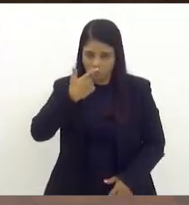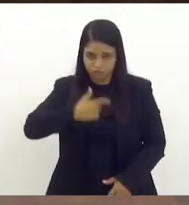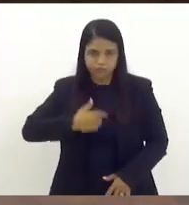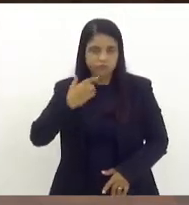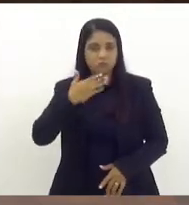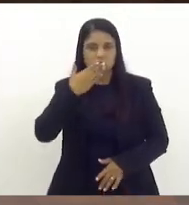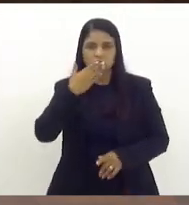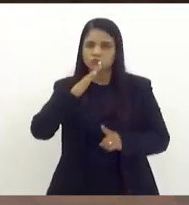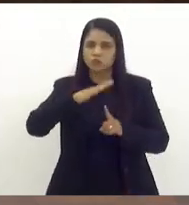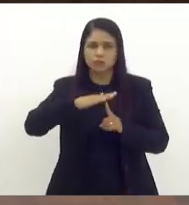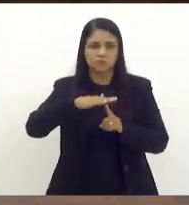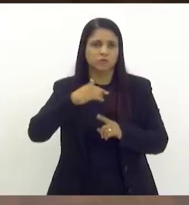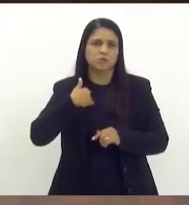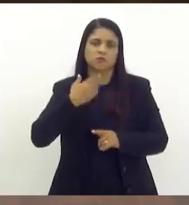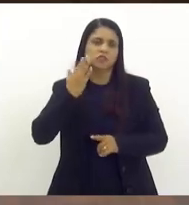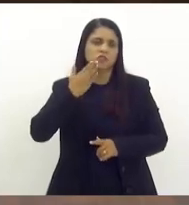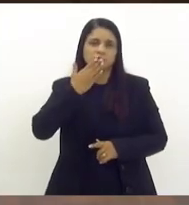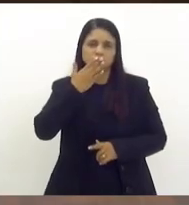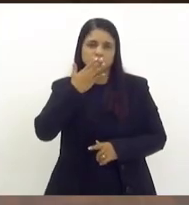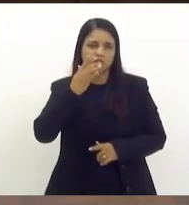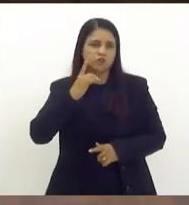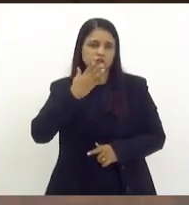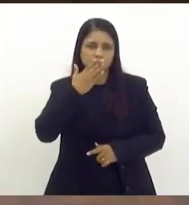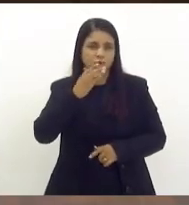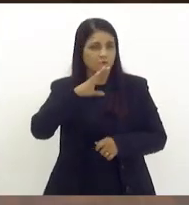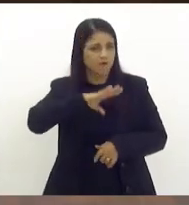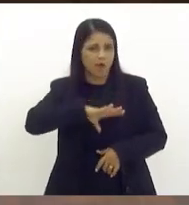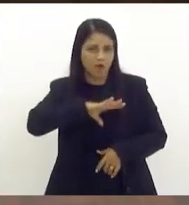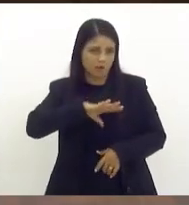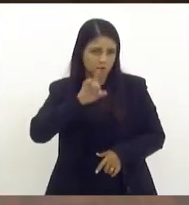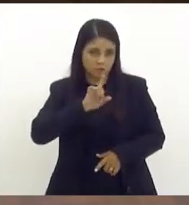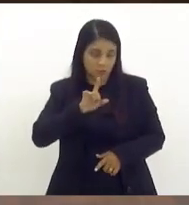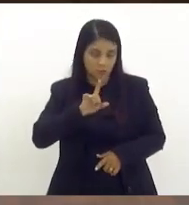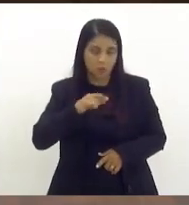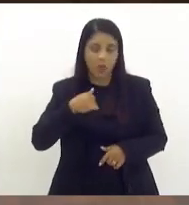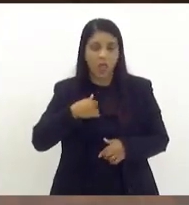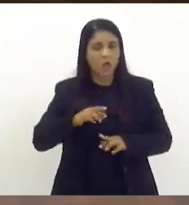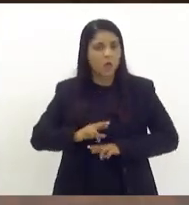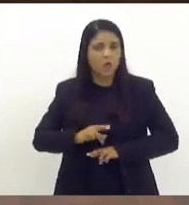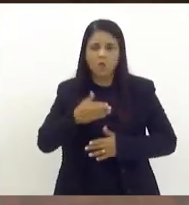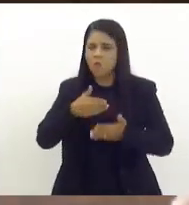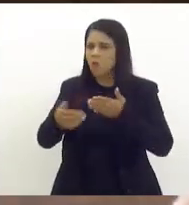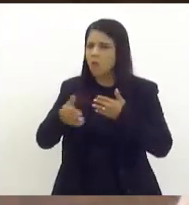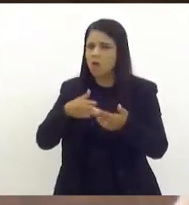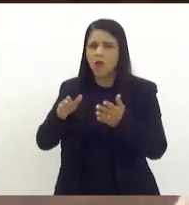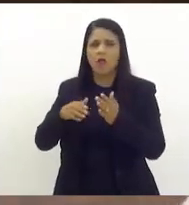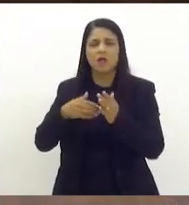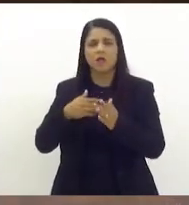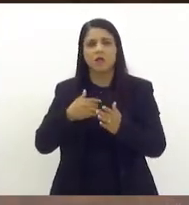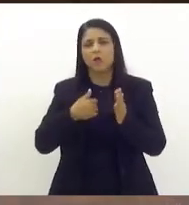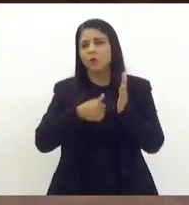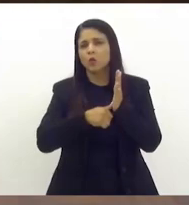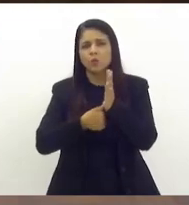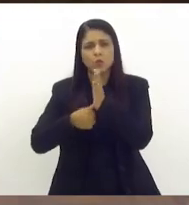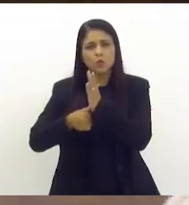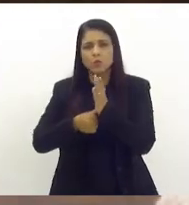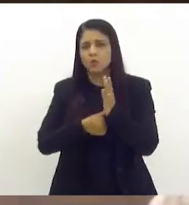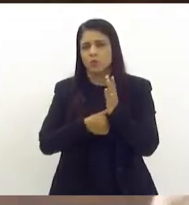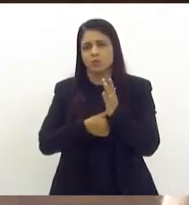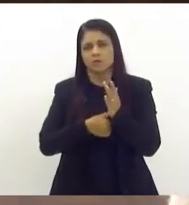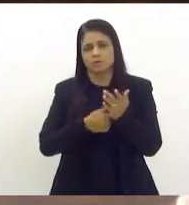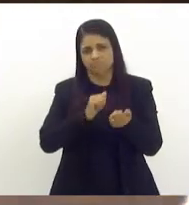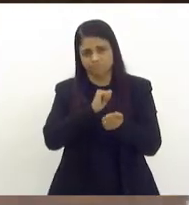falando isso aqui não o deputado da Mata Rocha porque essa covardia podia acontecer com qualquer Clube no estado do Rio de Janeiro nós sabemos nós